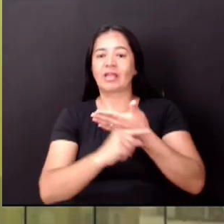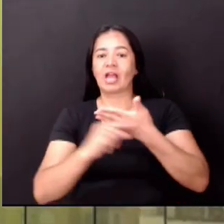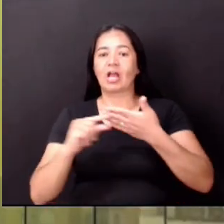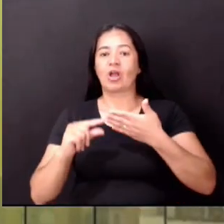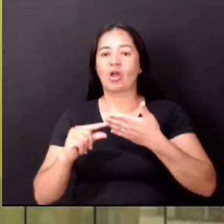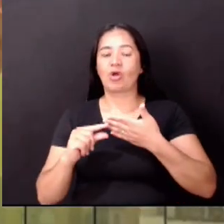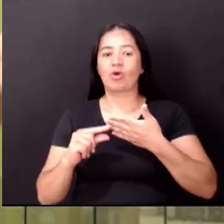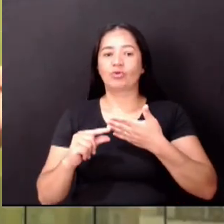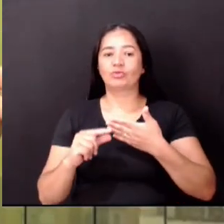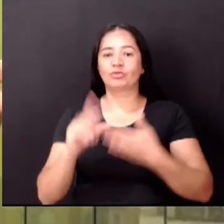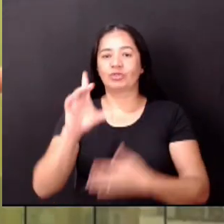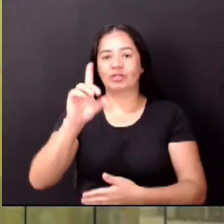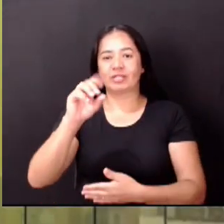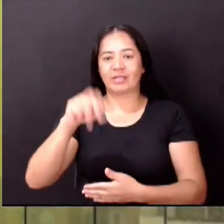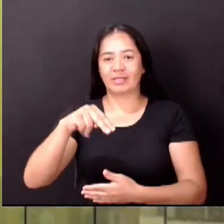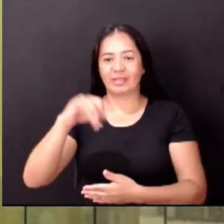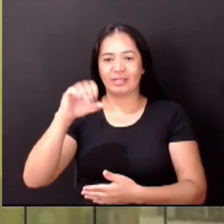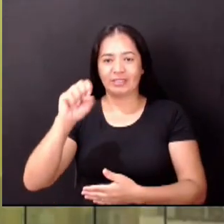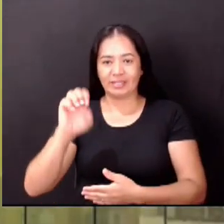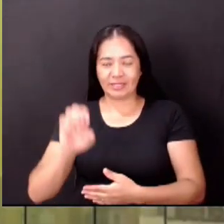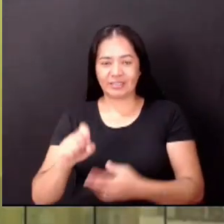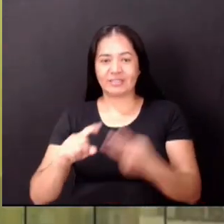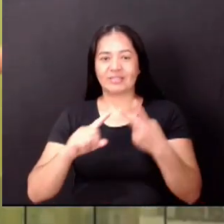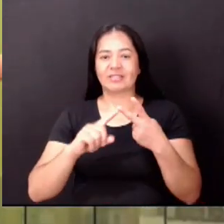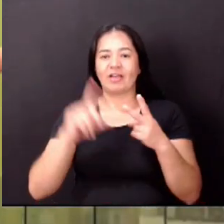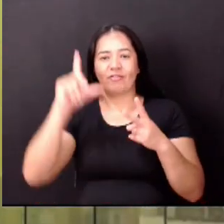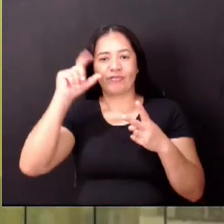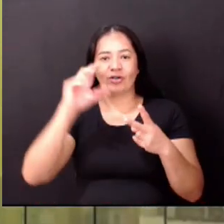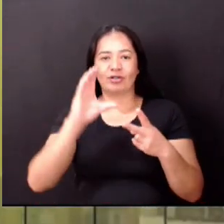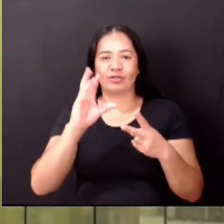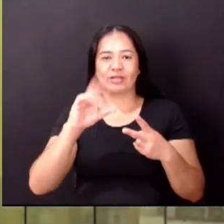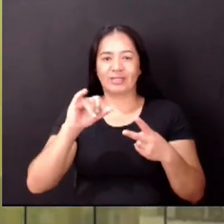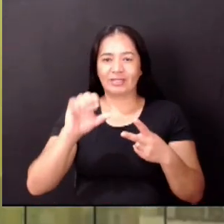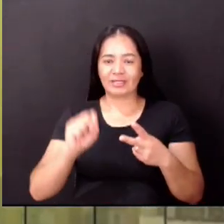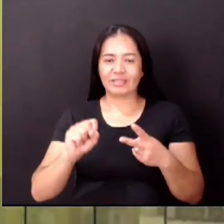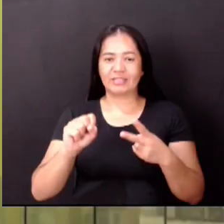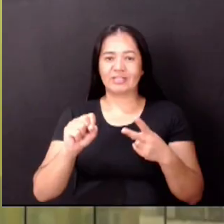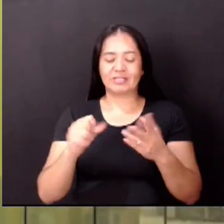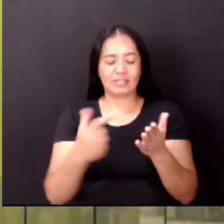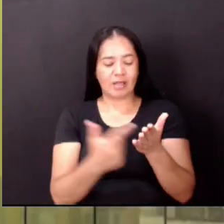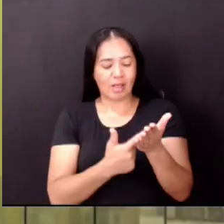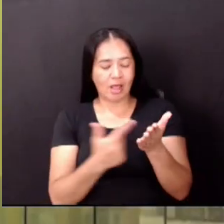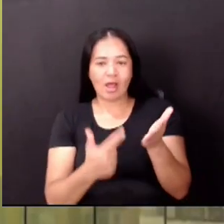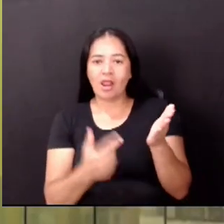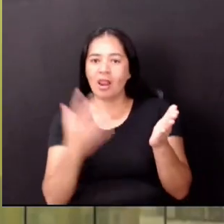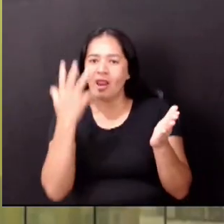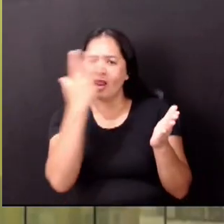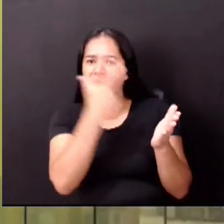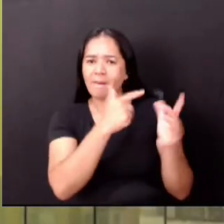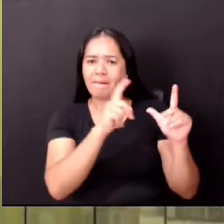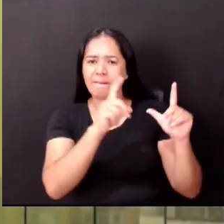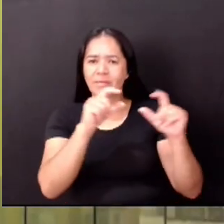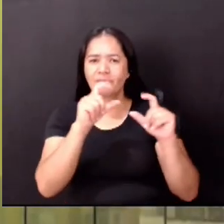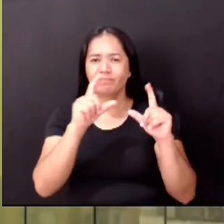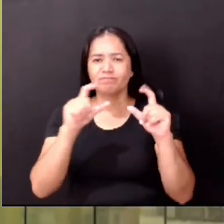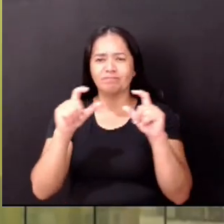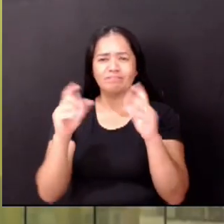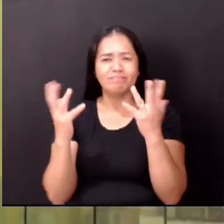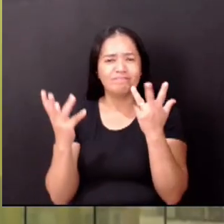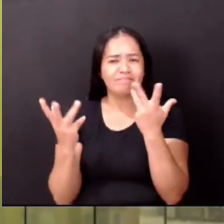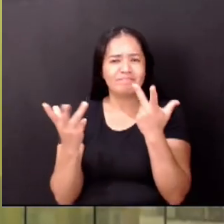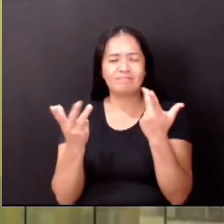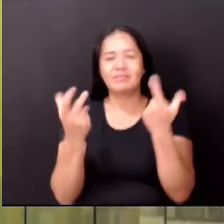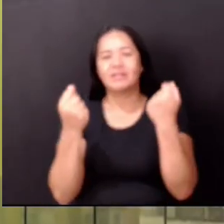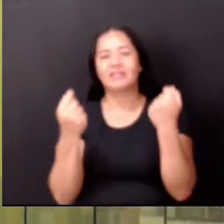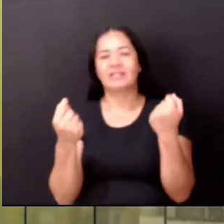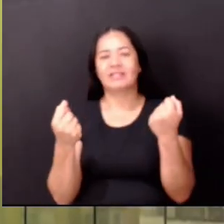Day, e o resultado é muito bonito, com uma diagramação moderna e com fotos muito orgânicas. E a Denise está aqui com a gente para falar dessa